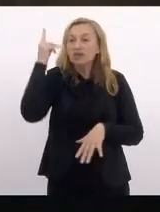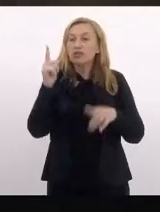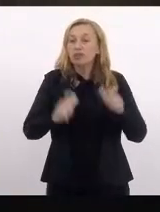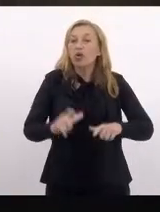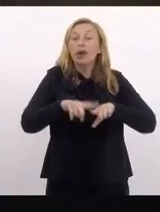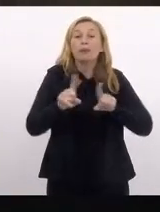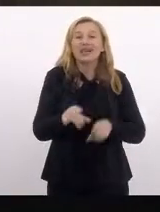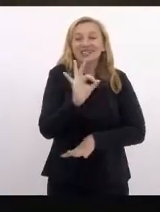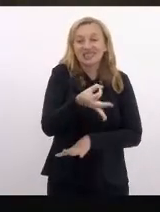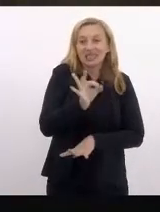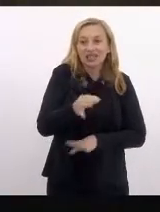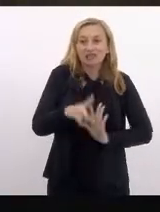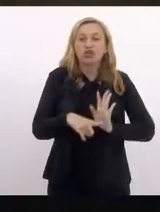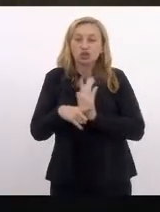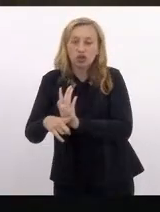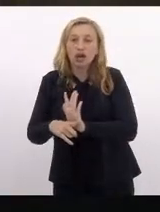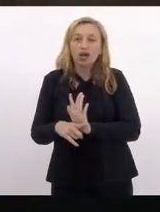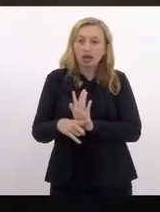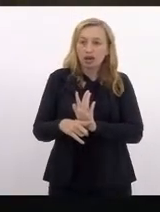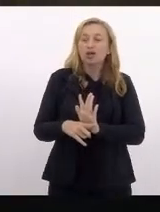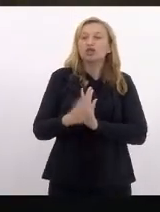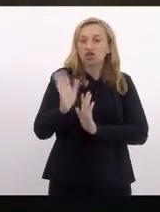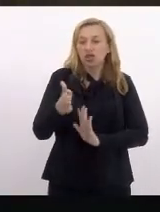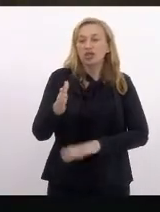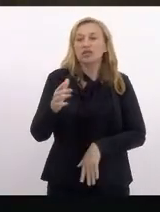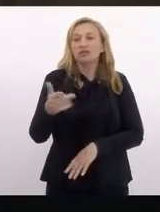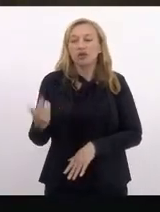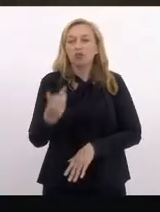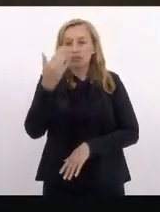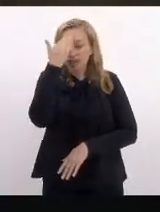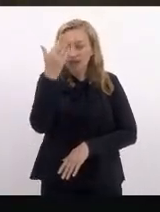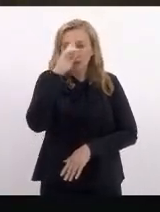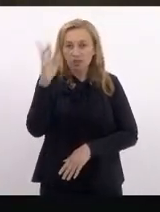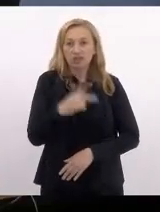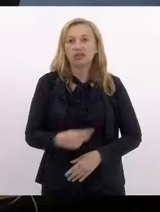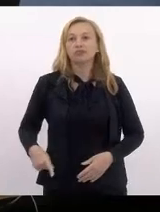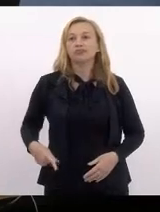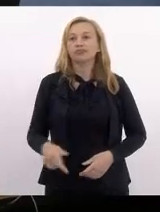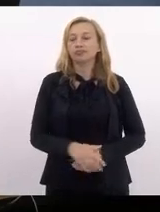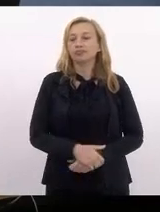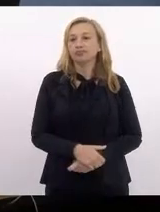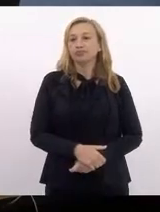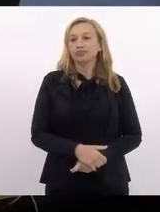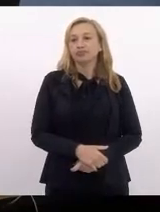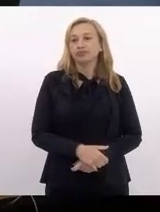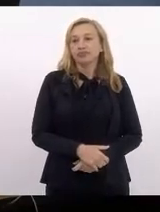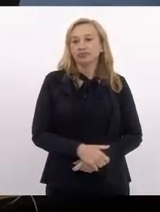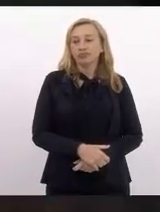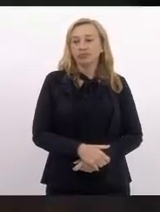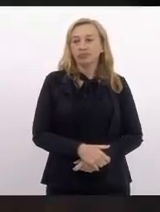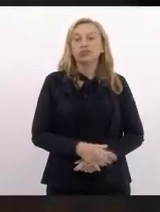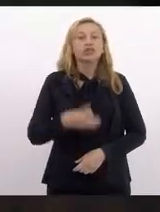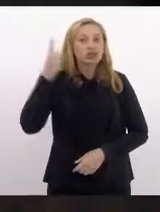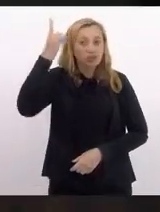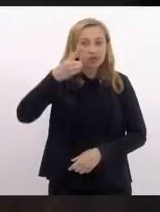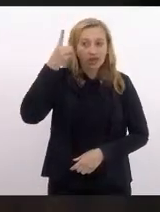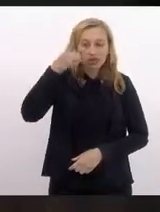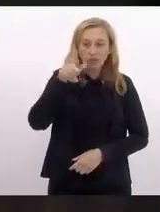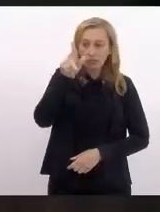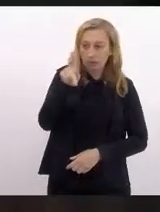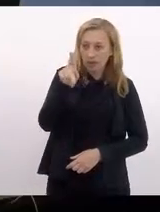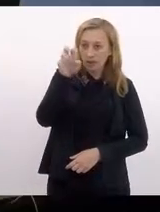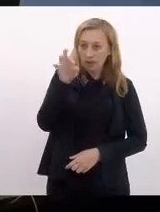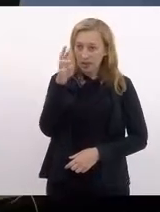mas eu tenho certeza que vai ajudar bastante já esse valor muito obrigado sua presidente o deputado o Pedro